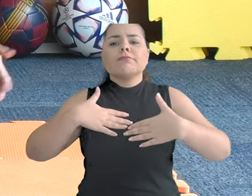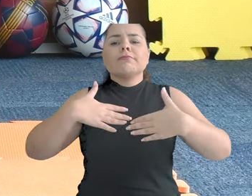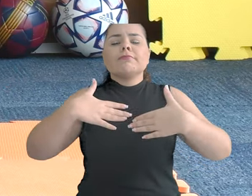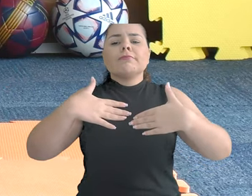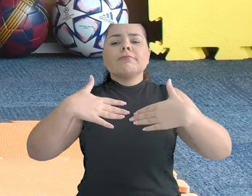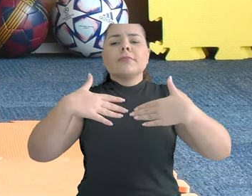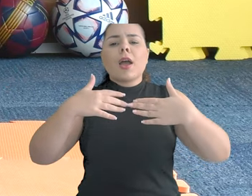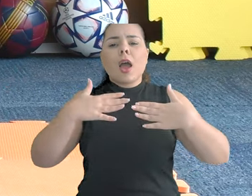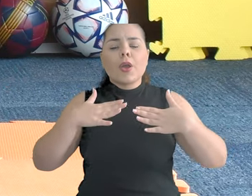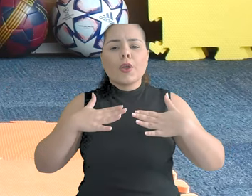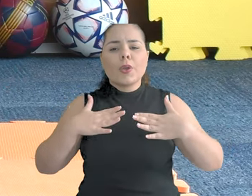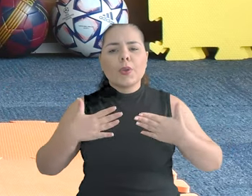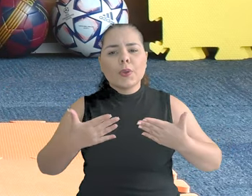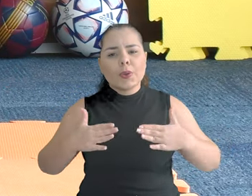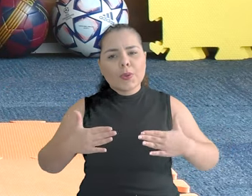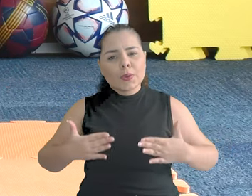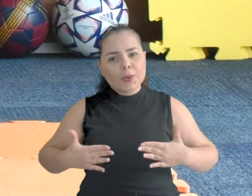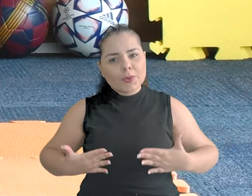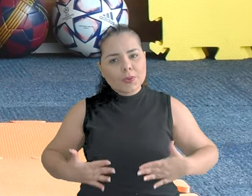bem tranquilamente.